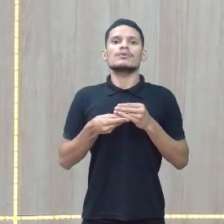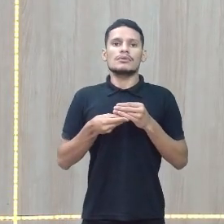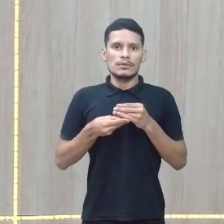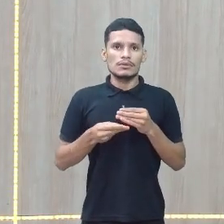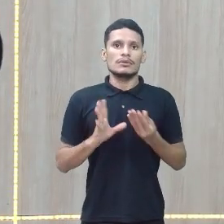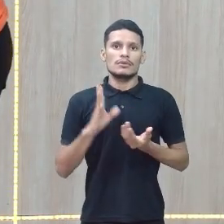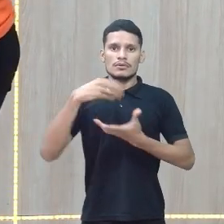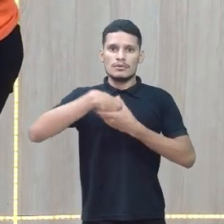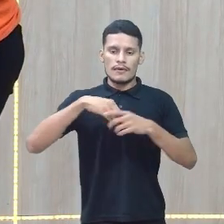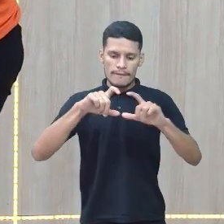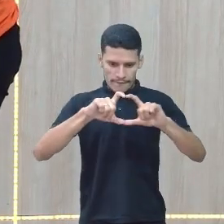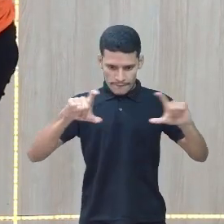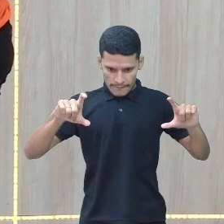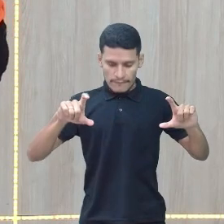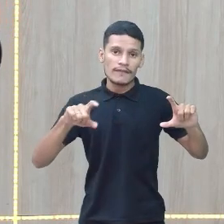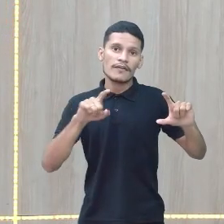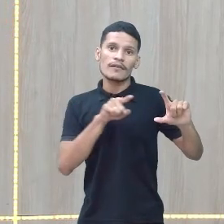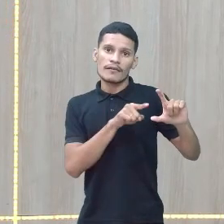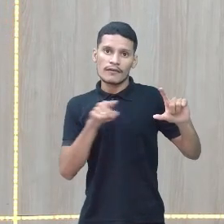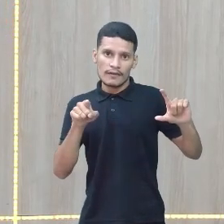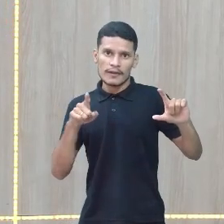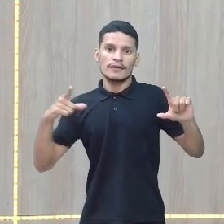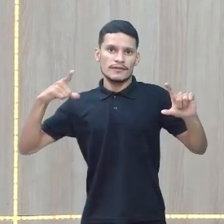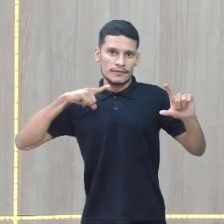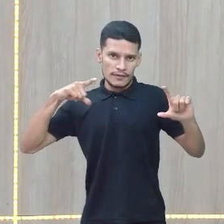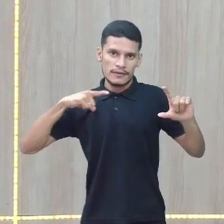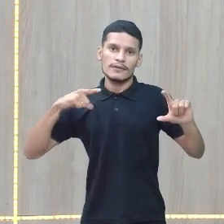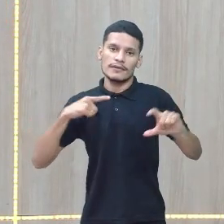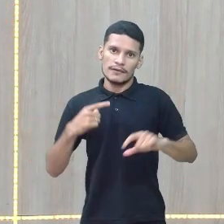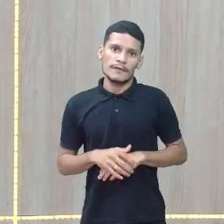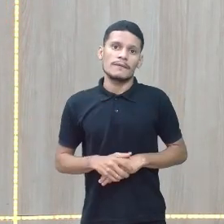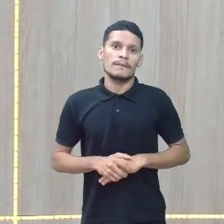complemento aqui nesta frase.